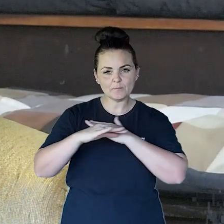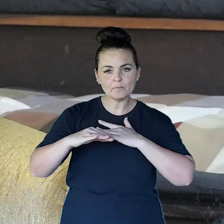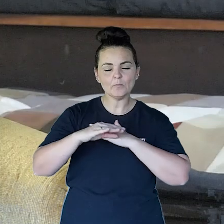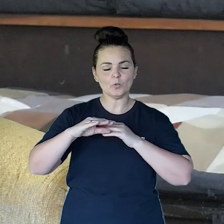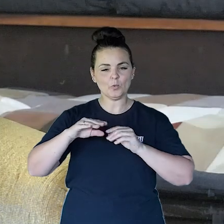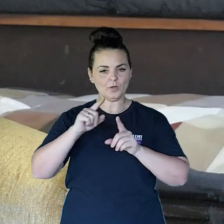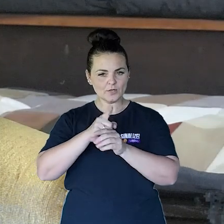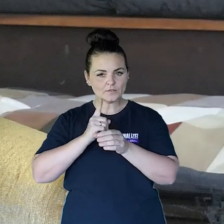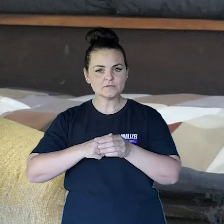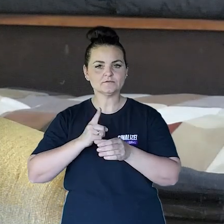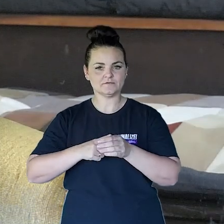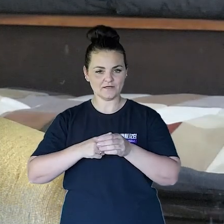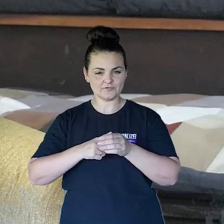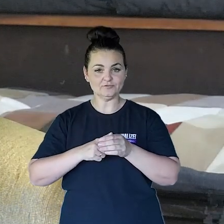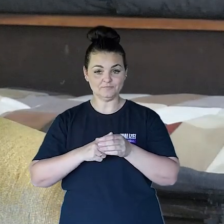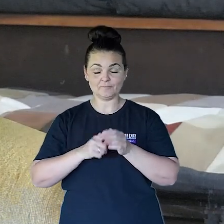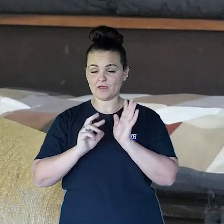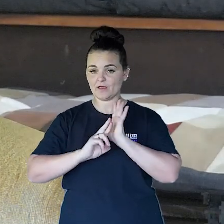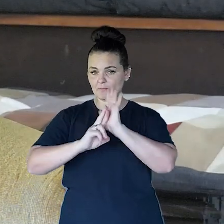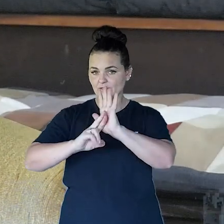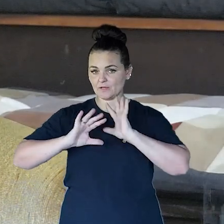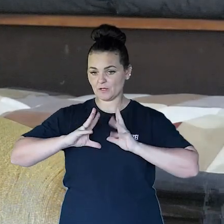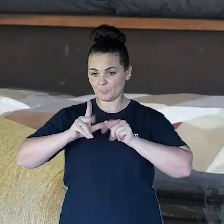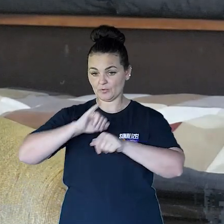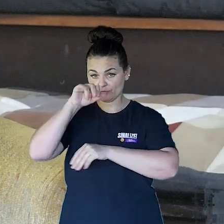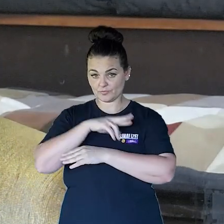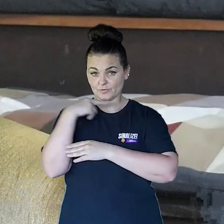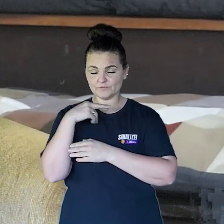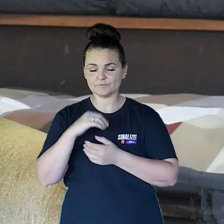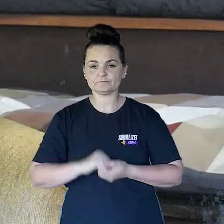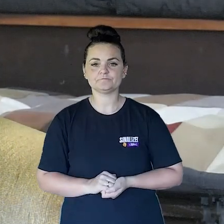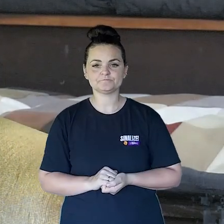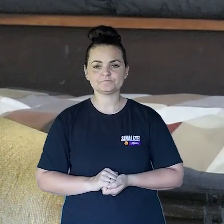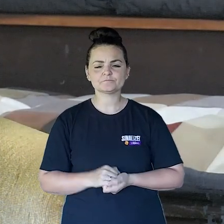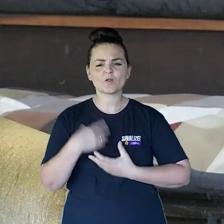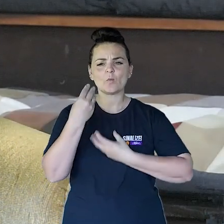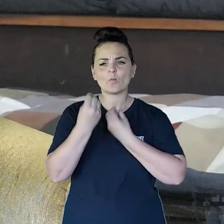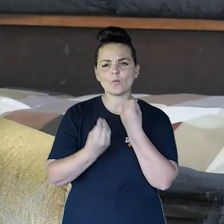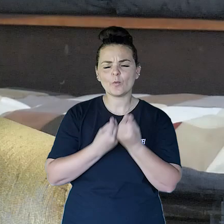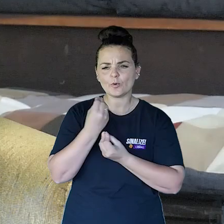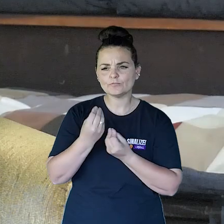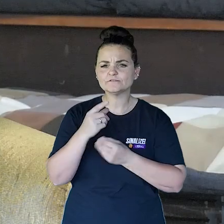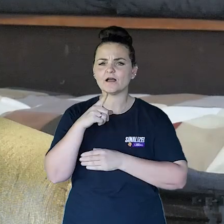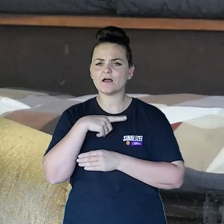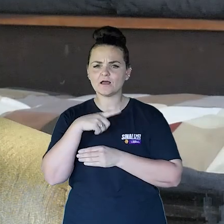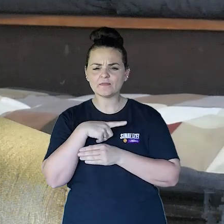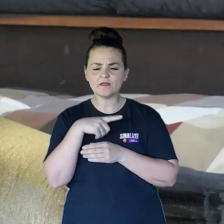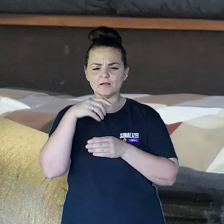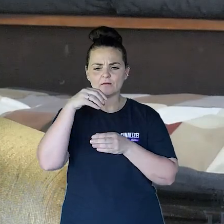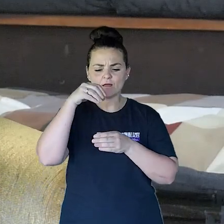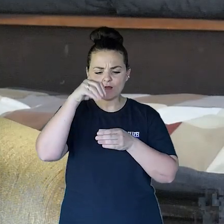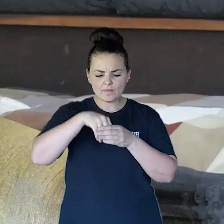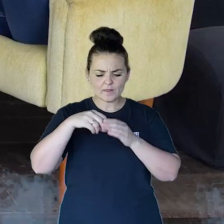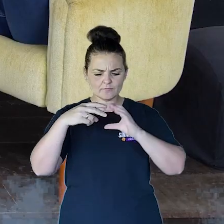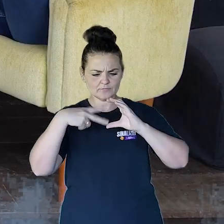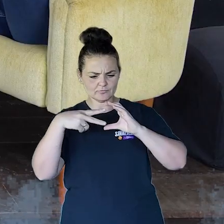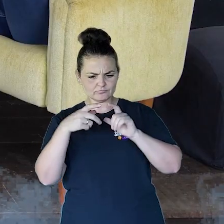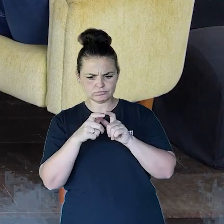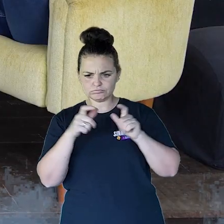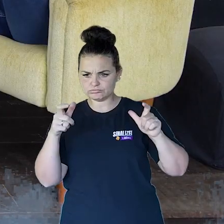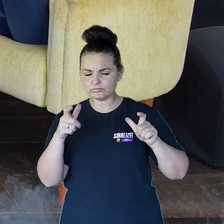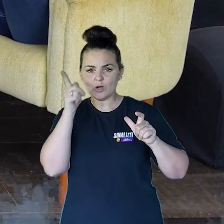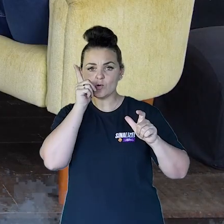população de Jaraguá do Sul. Vereador, como foi para você conquistar um espaço na Câmara Municipal em